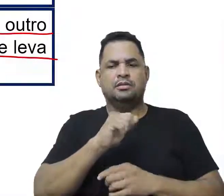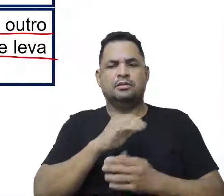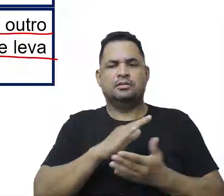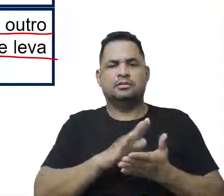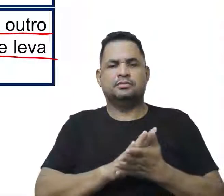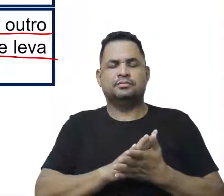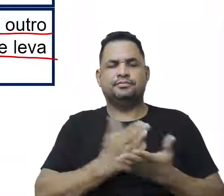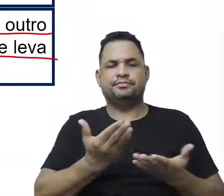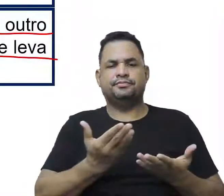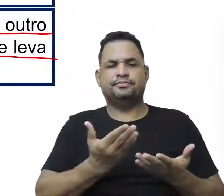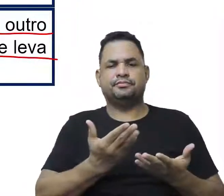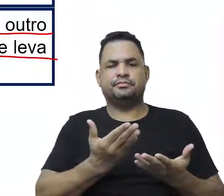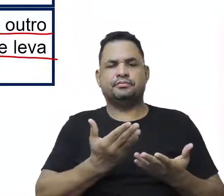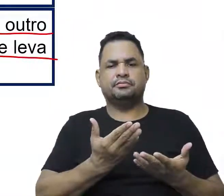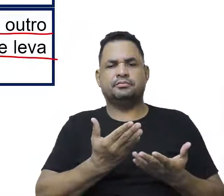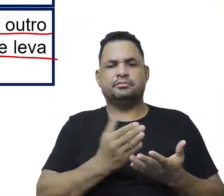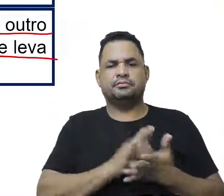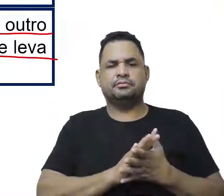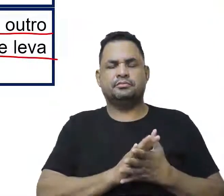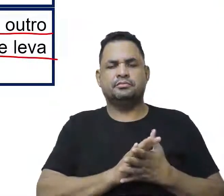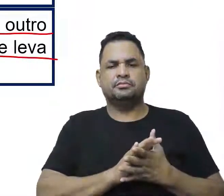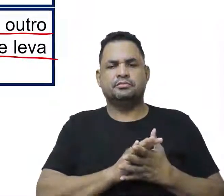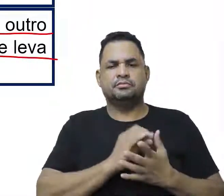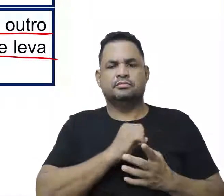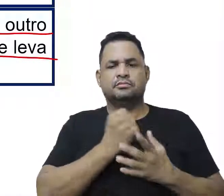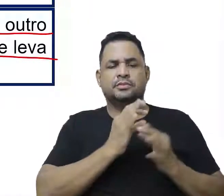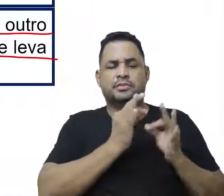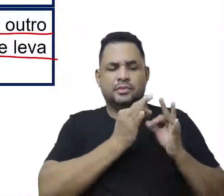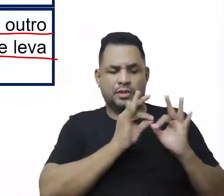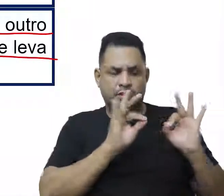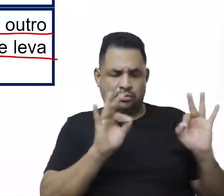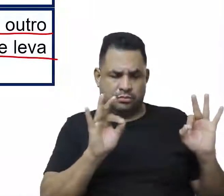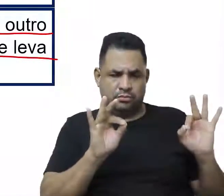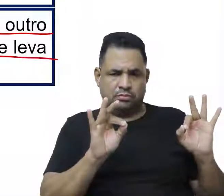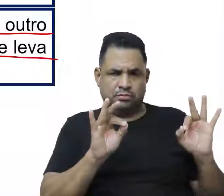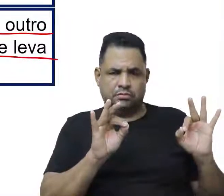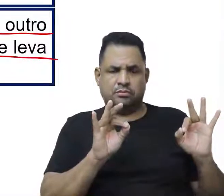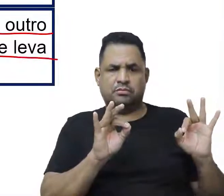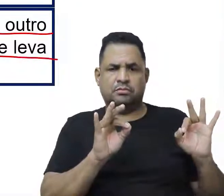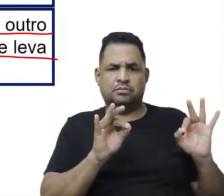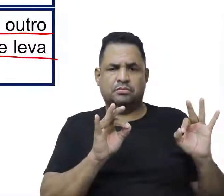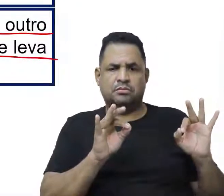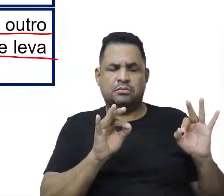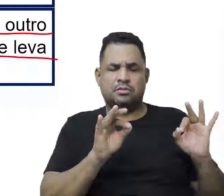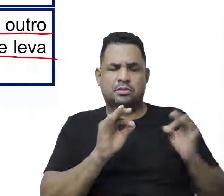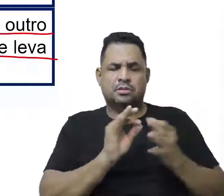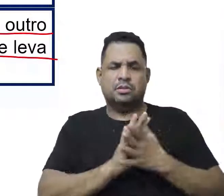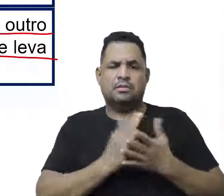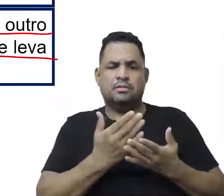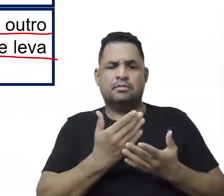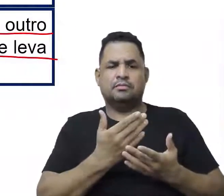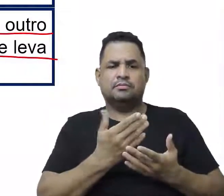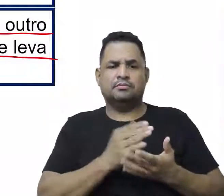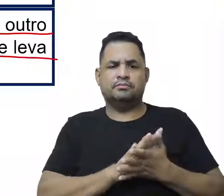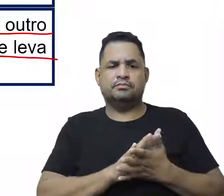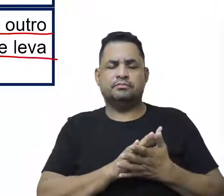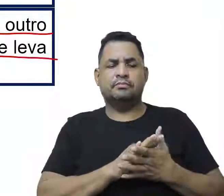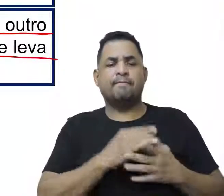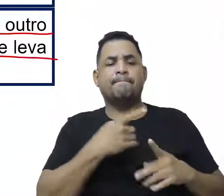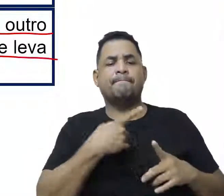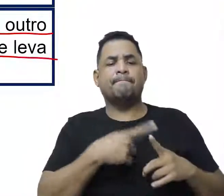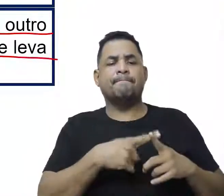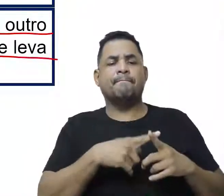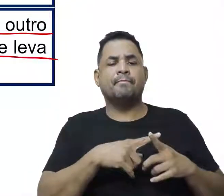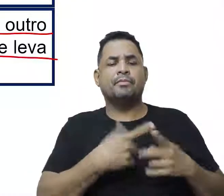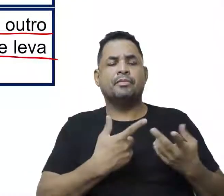que são consideradas sociedades simples né EA mecânica porque esse nome né